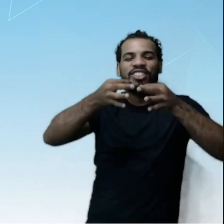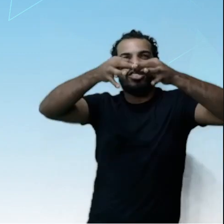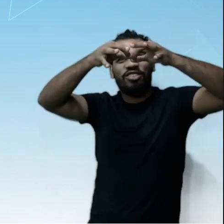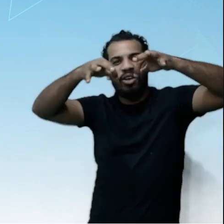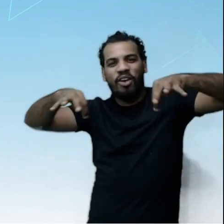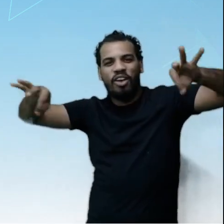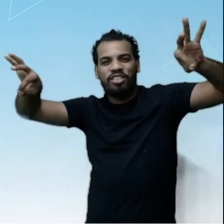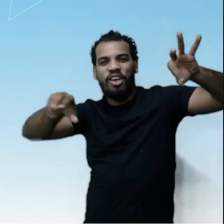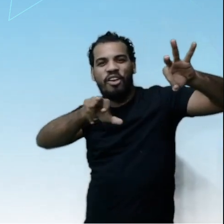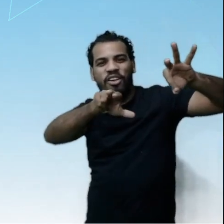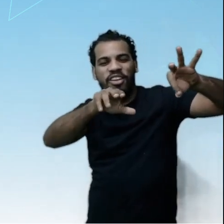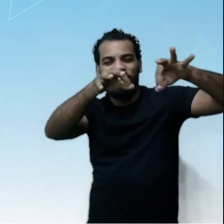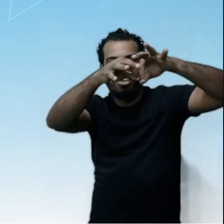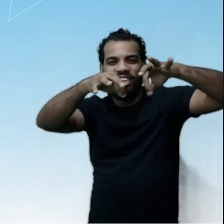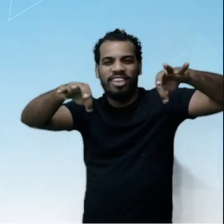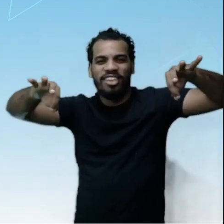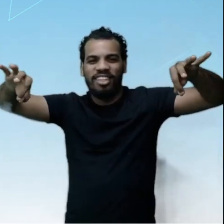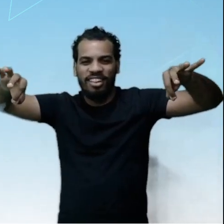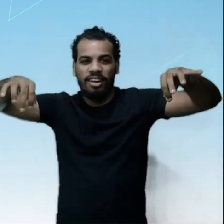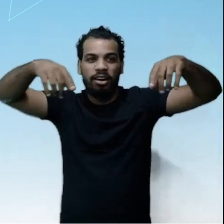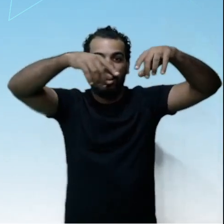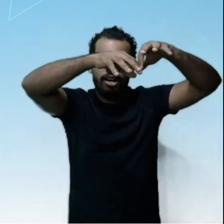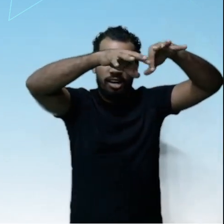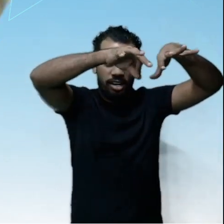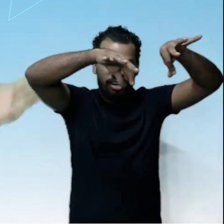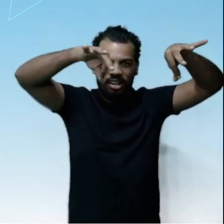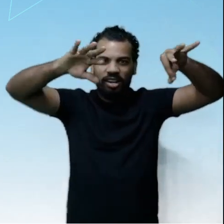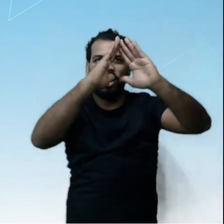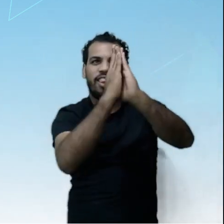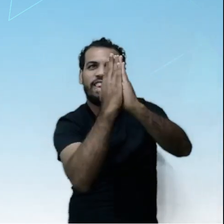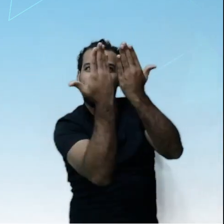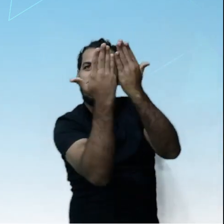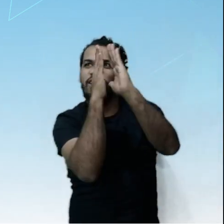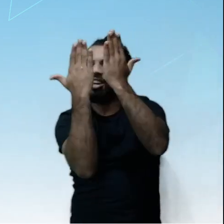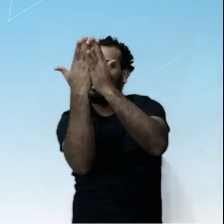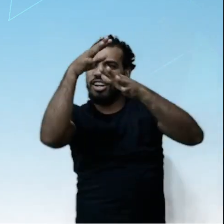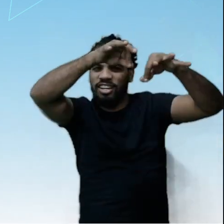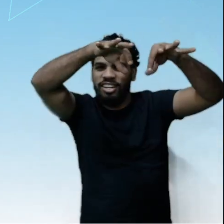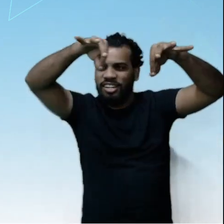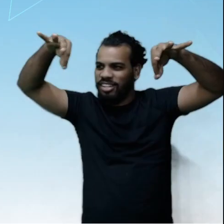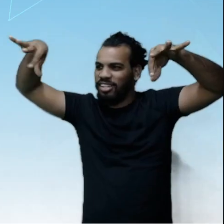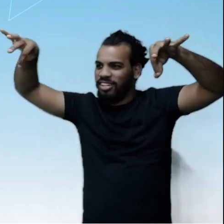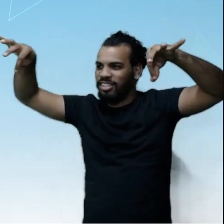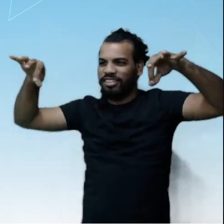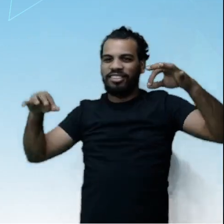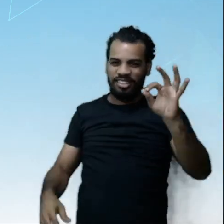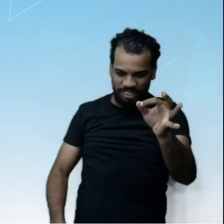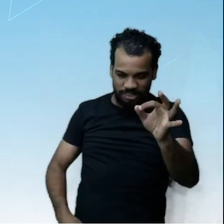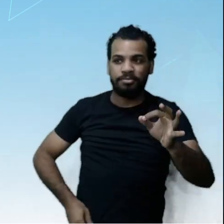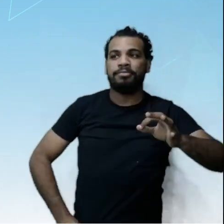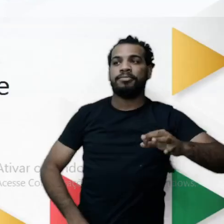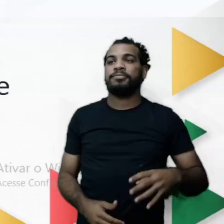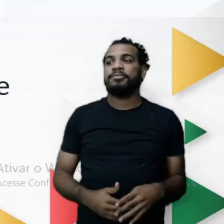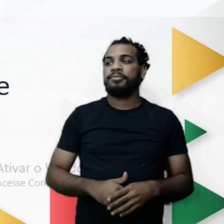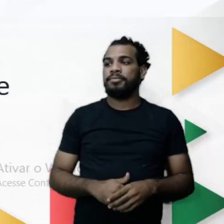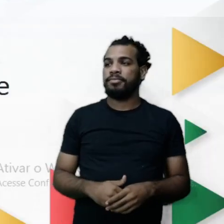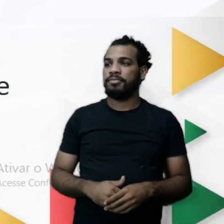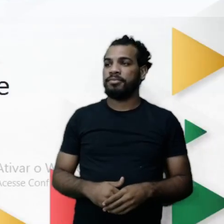os gêneros são flexíveis e são uma infinidade de gêneros. Olhem aí a palavra